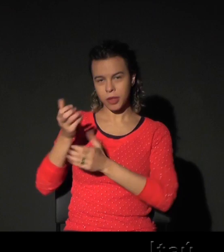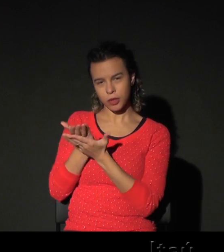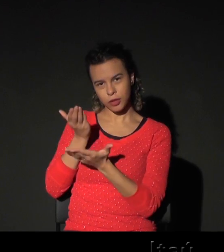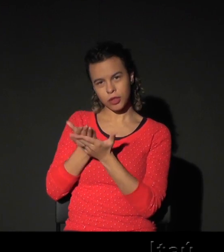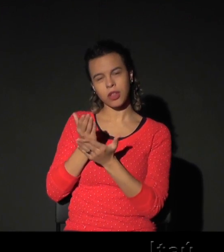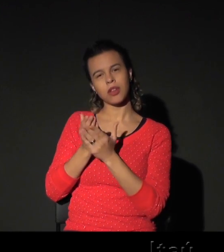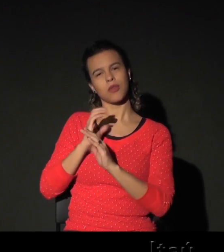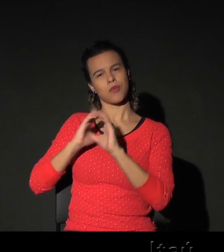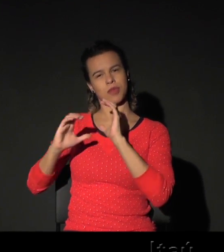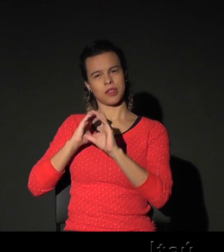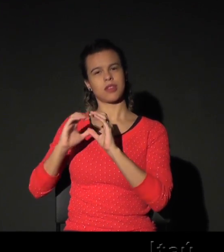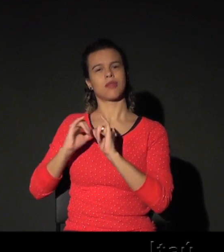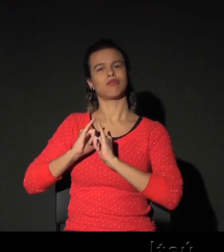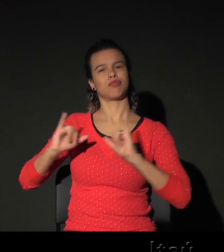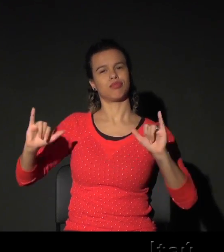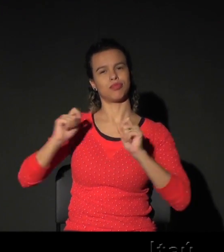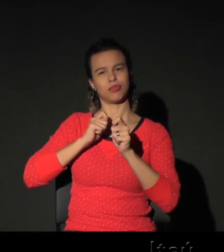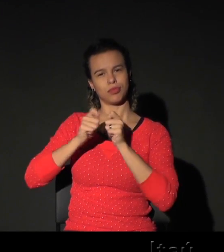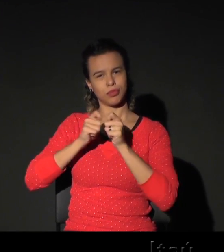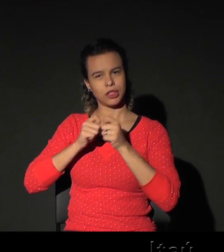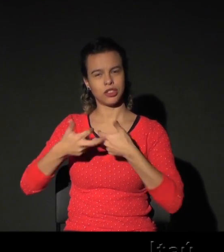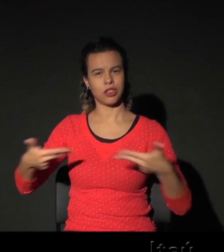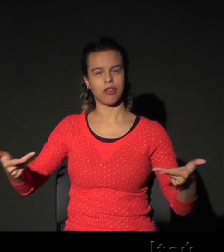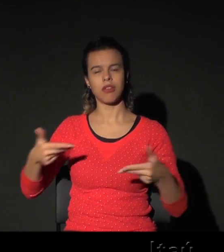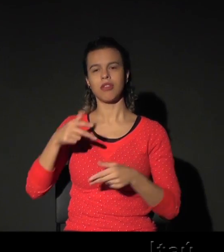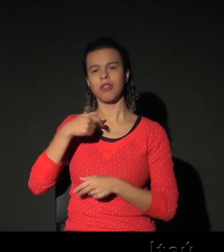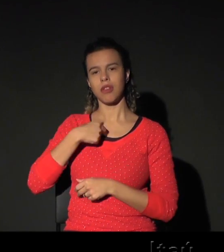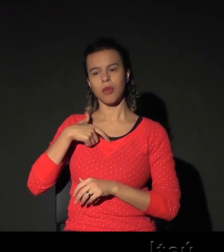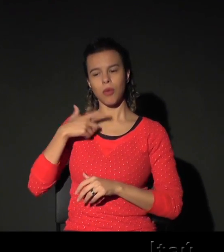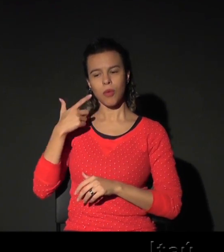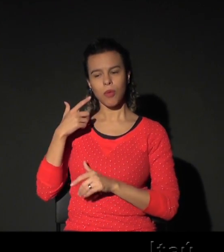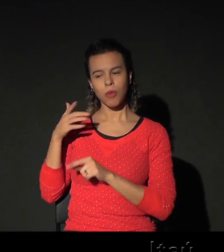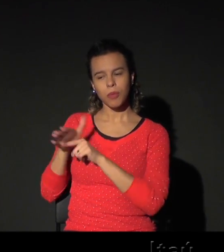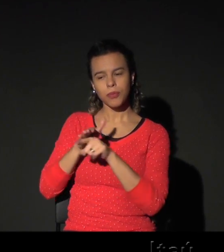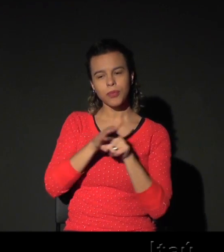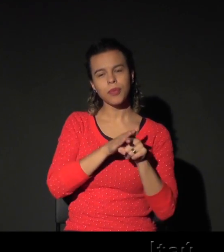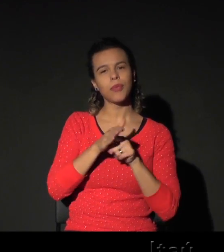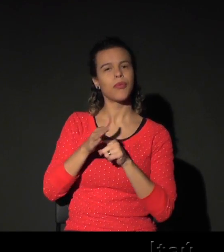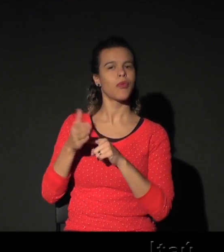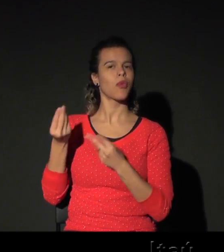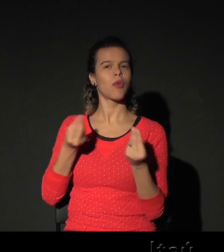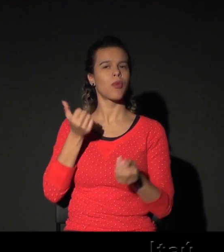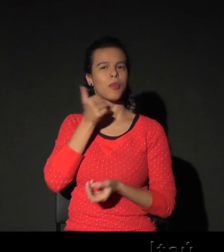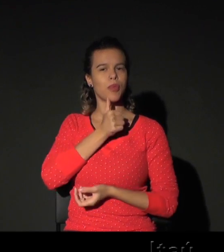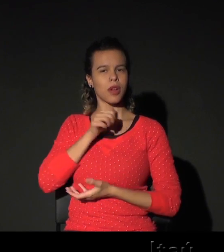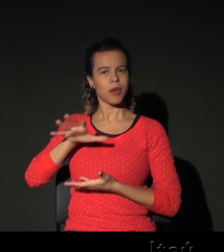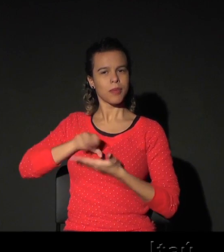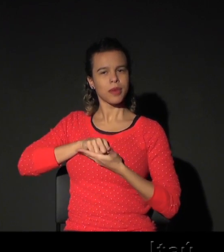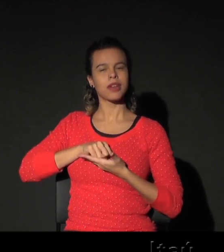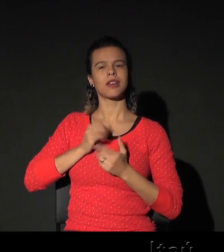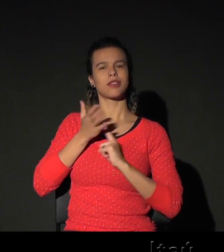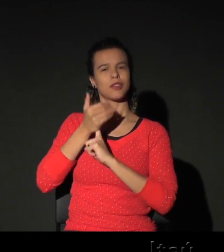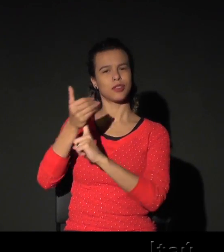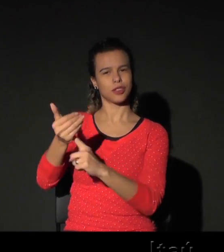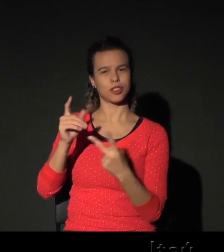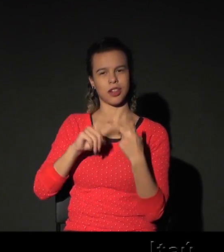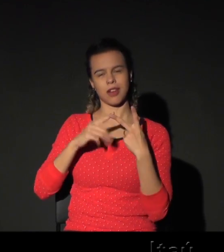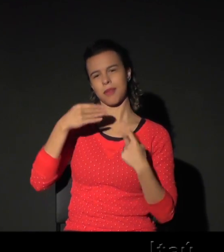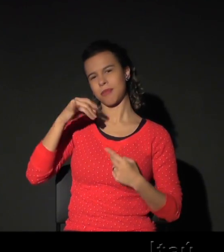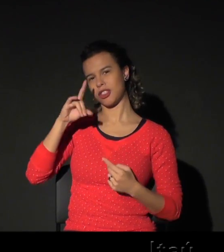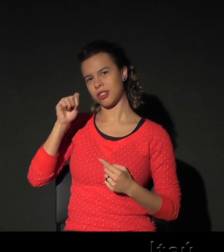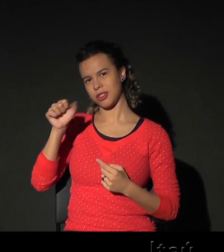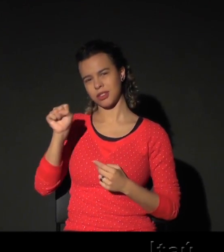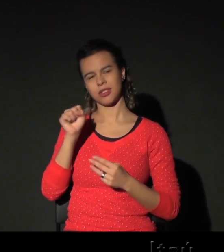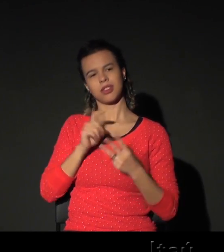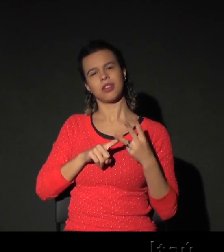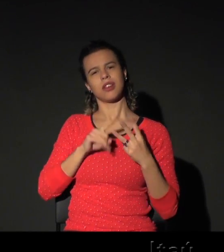e da mídia Eu trabalho muito com essa né apropriação que as mulheres têm feito na das tecnologias apropriação tecnológica das mídias